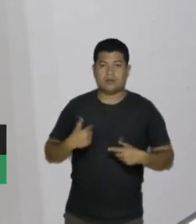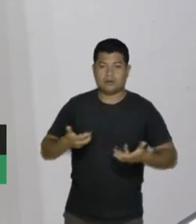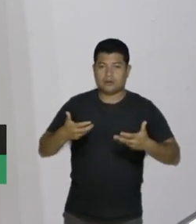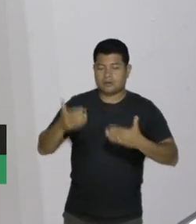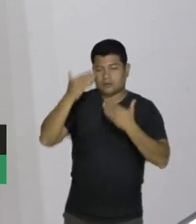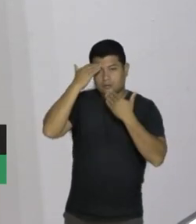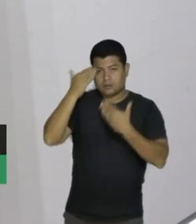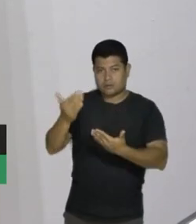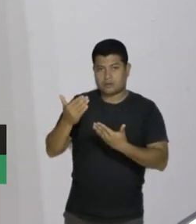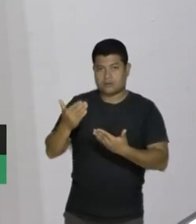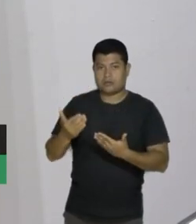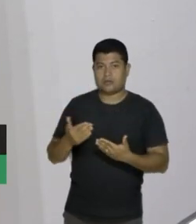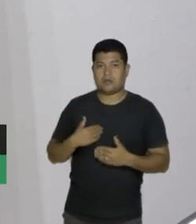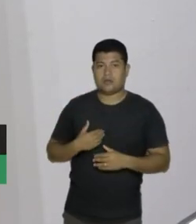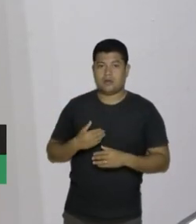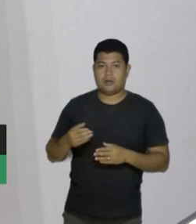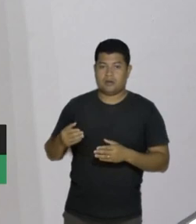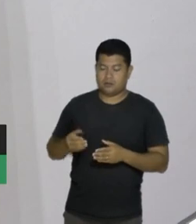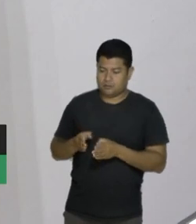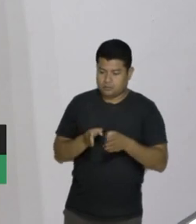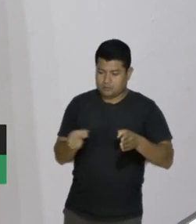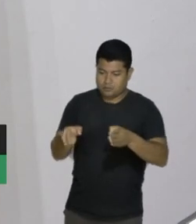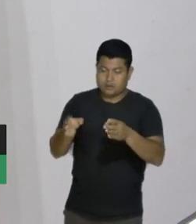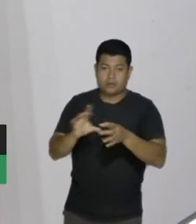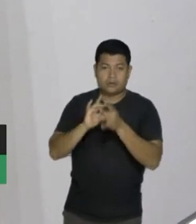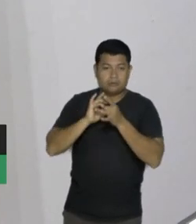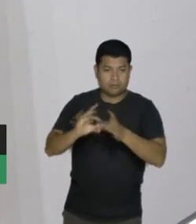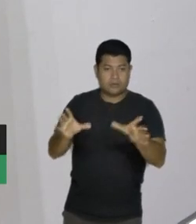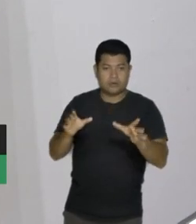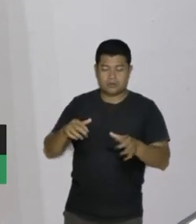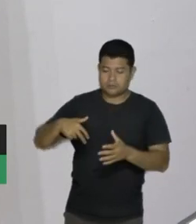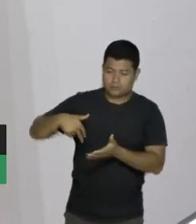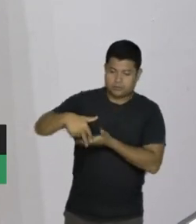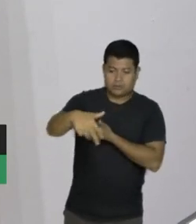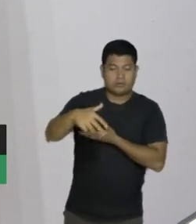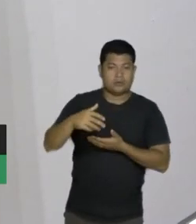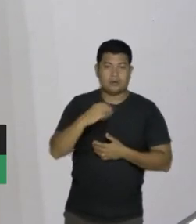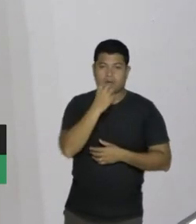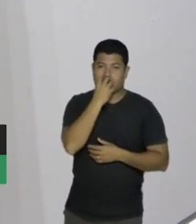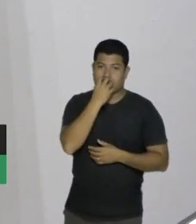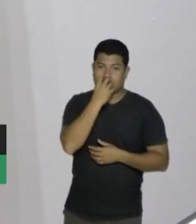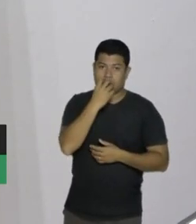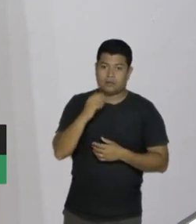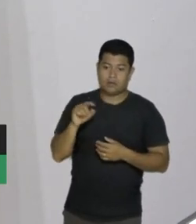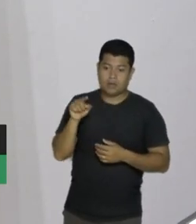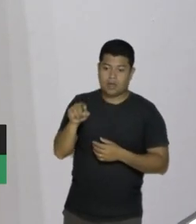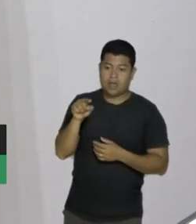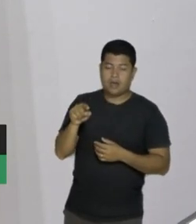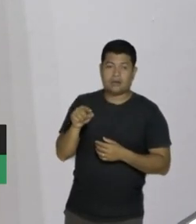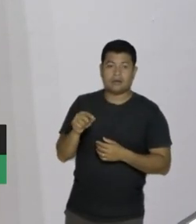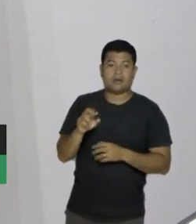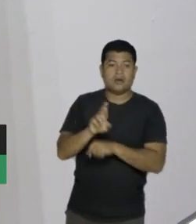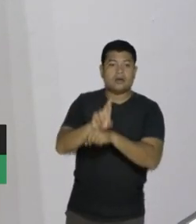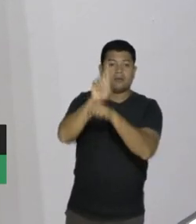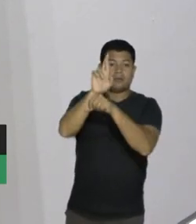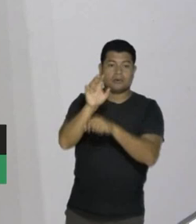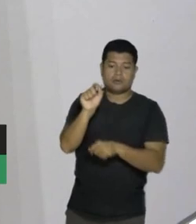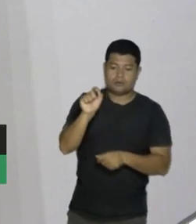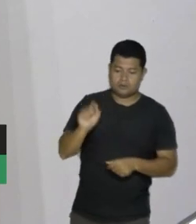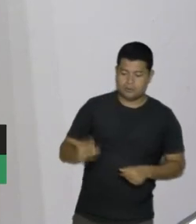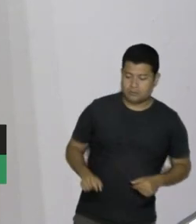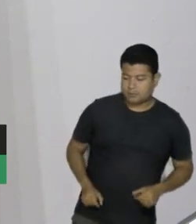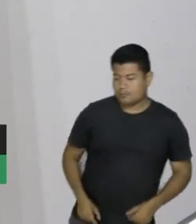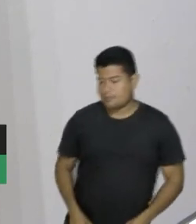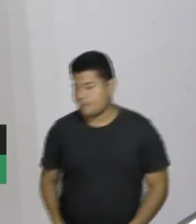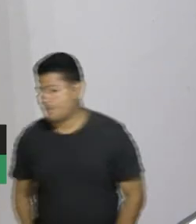passagem livre desse galgo que foi aquele que é símbolo da contra os